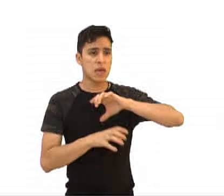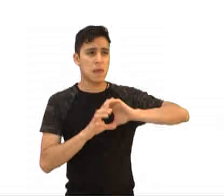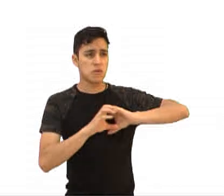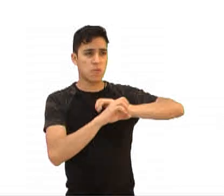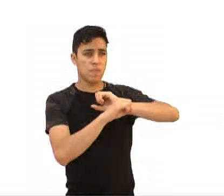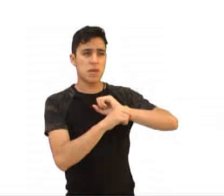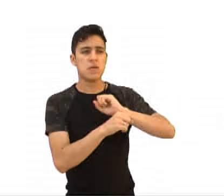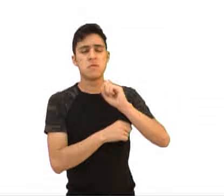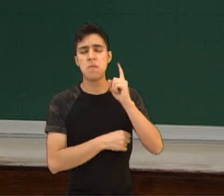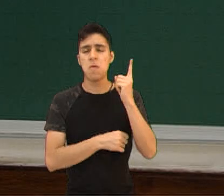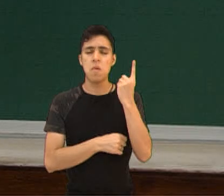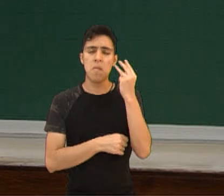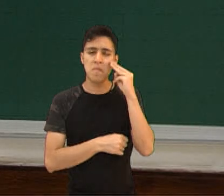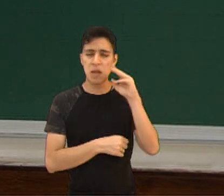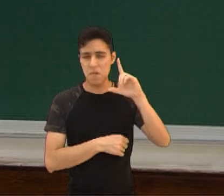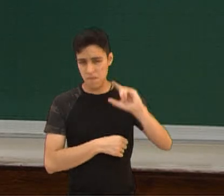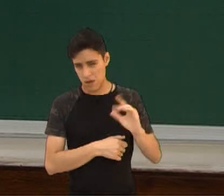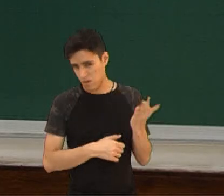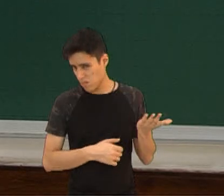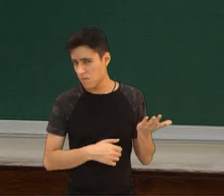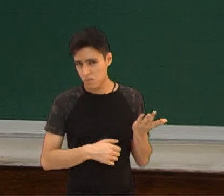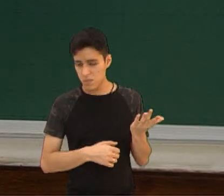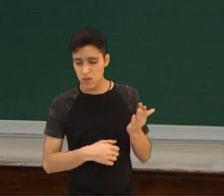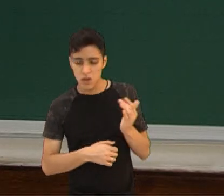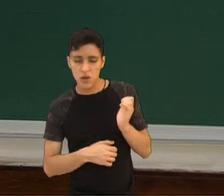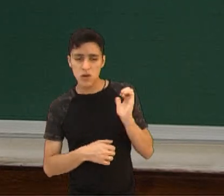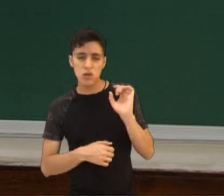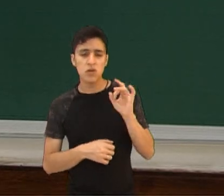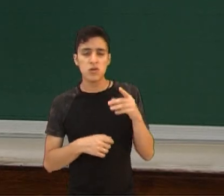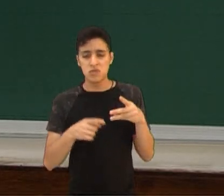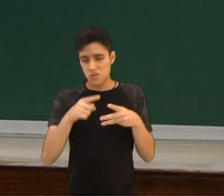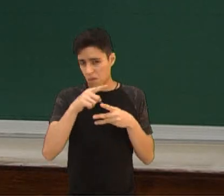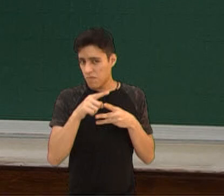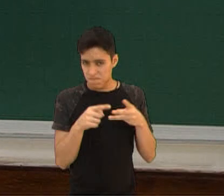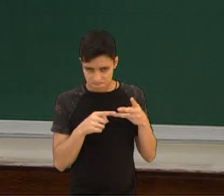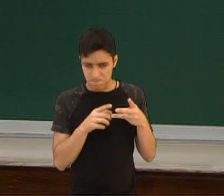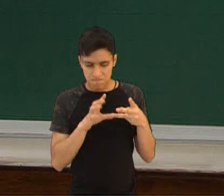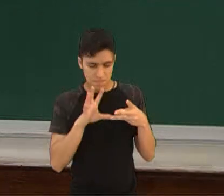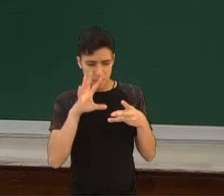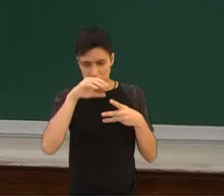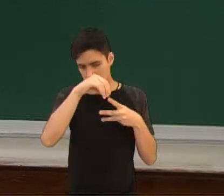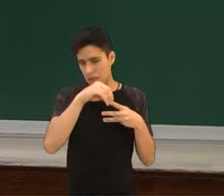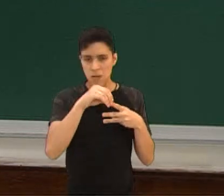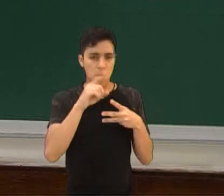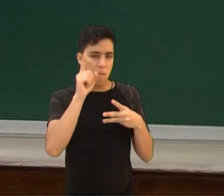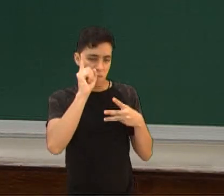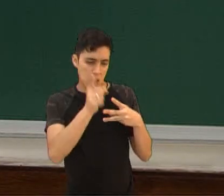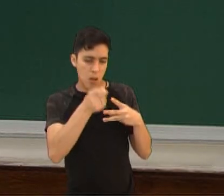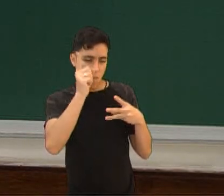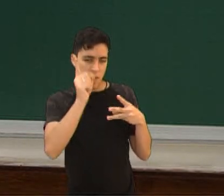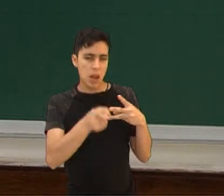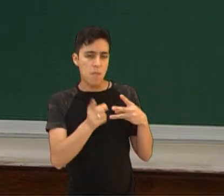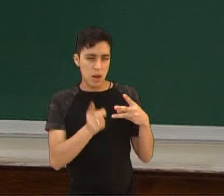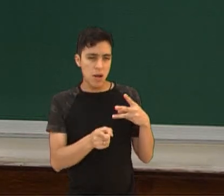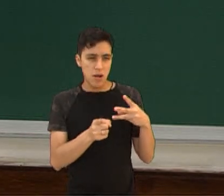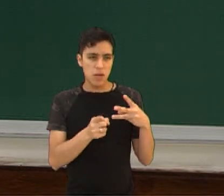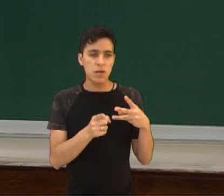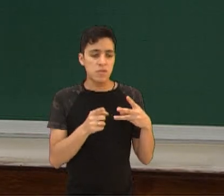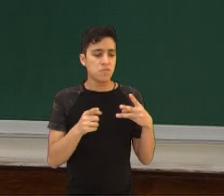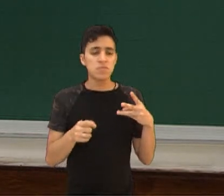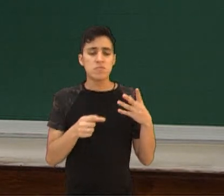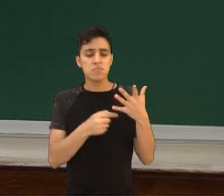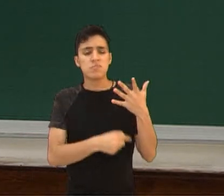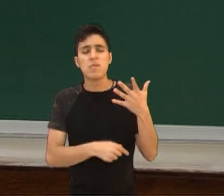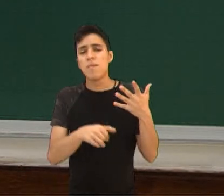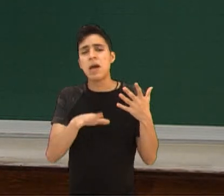Né? Nós só temos Nova Zelândia, Austrália e Papua Nova Guiné, com mais de 1 milhão de habitantes, as outras áreas com milhares de